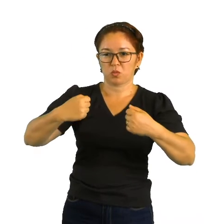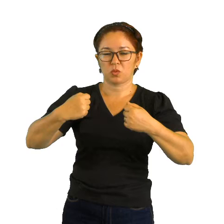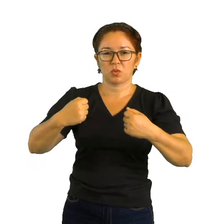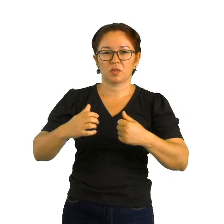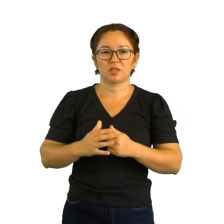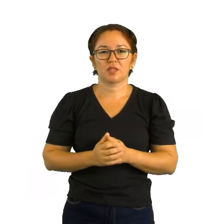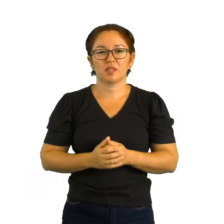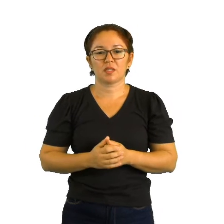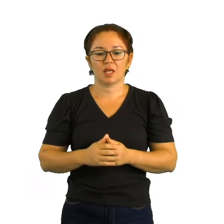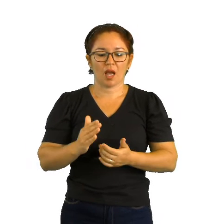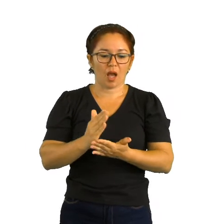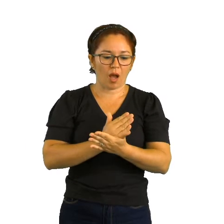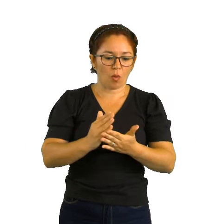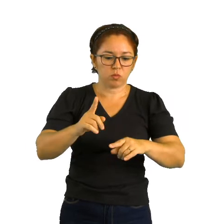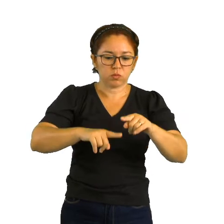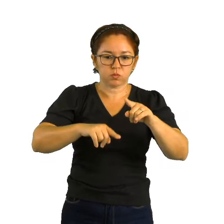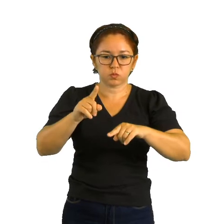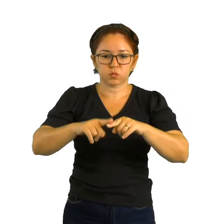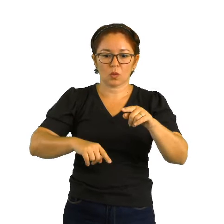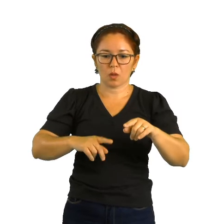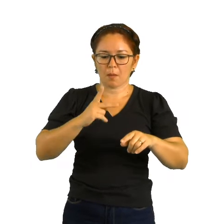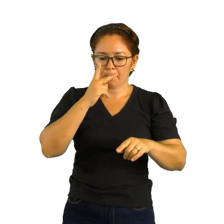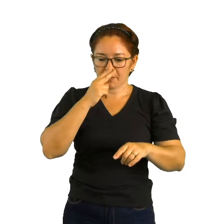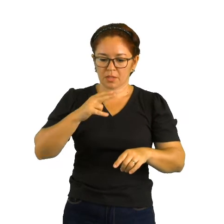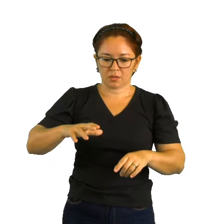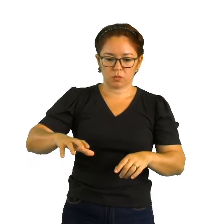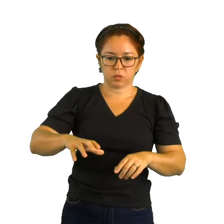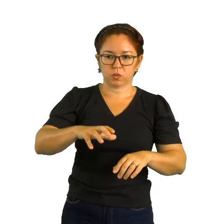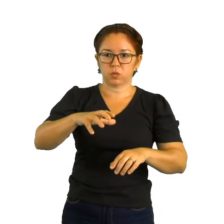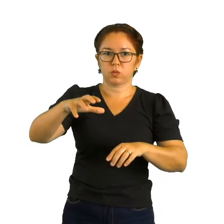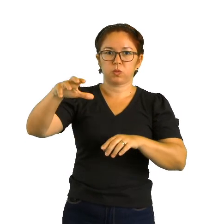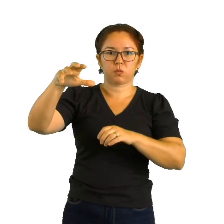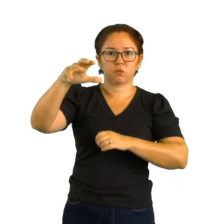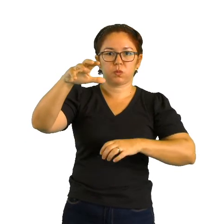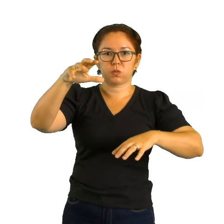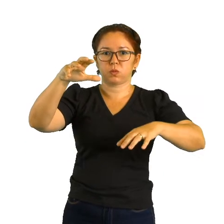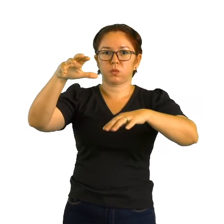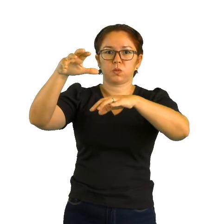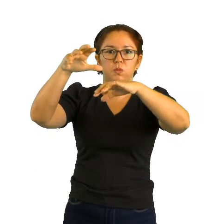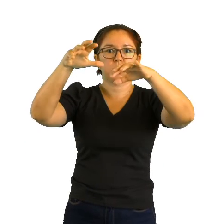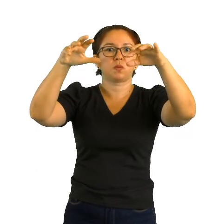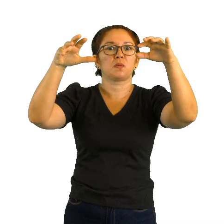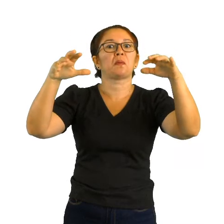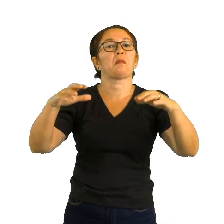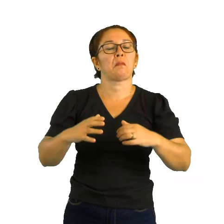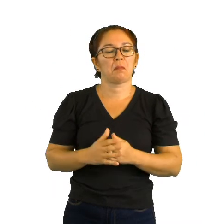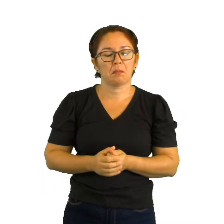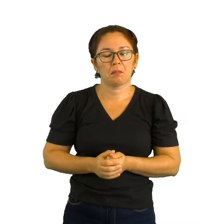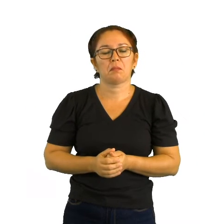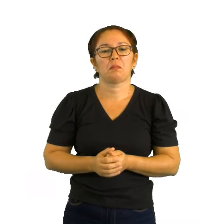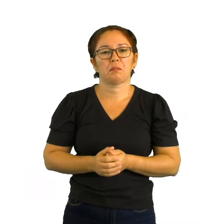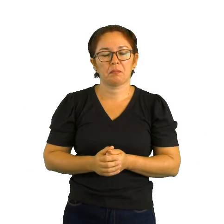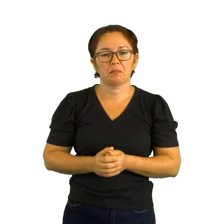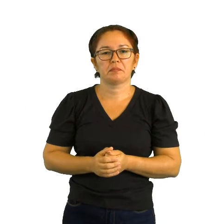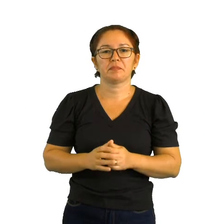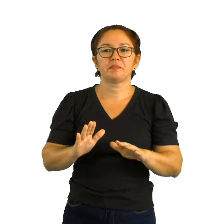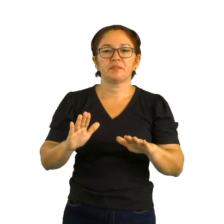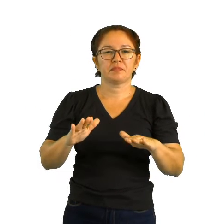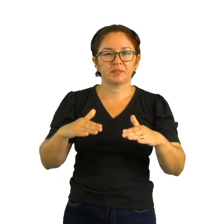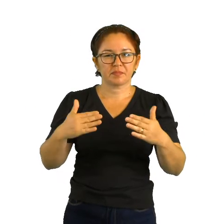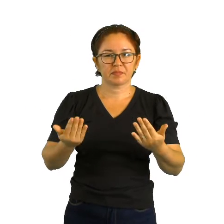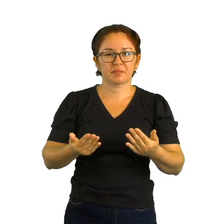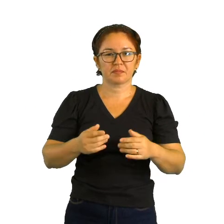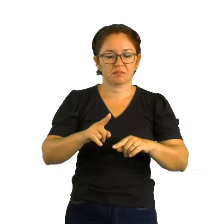seres mágicos são importantes na história, pois sempre ajudam o herói a alcançar o